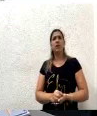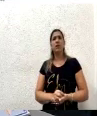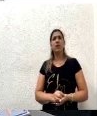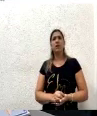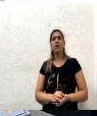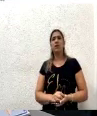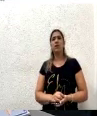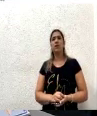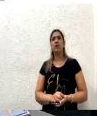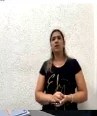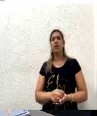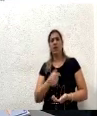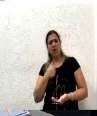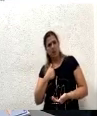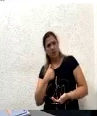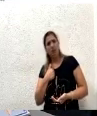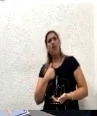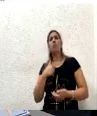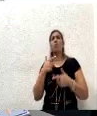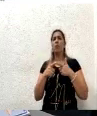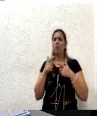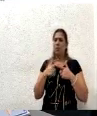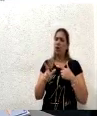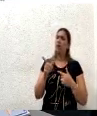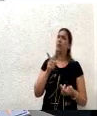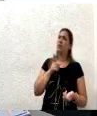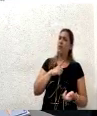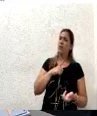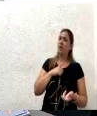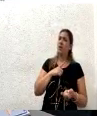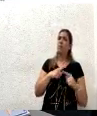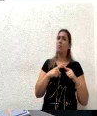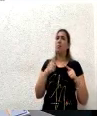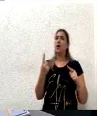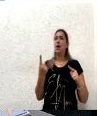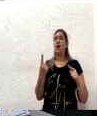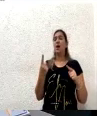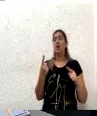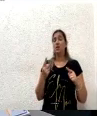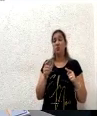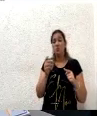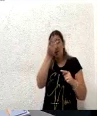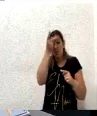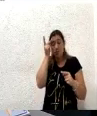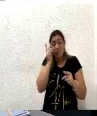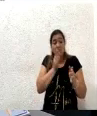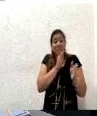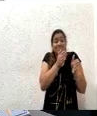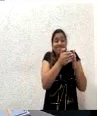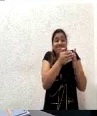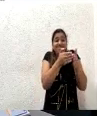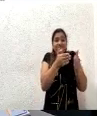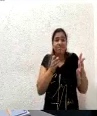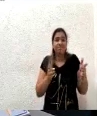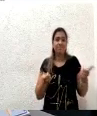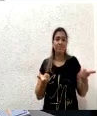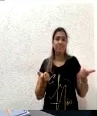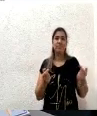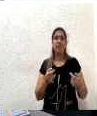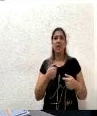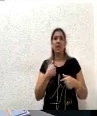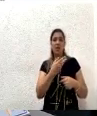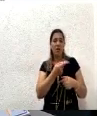tive um probleminha, tenho um probleminha ou outro, mas são com pessoas específicas que também, depois que a gente tem problema, a